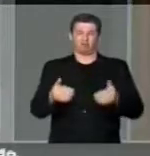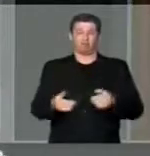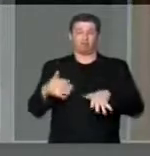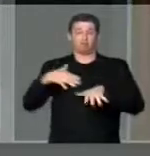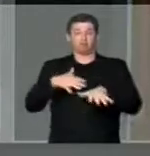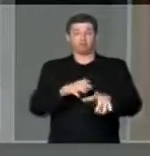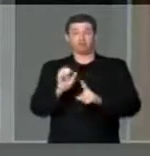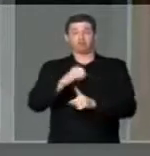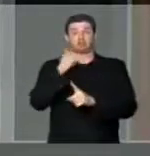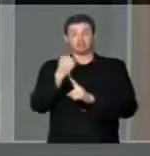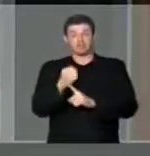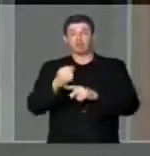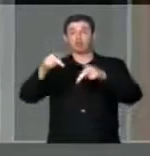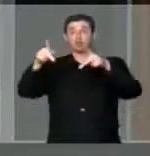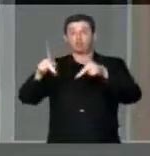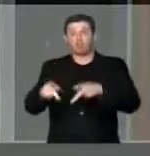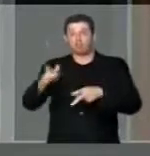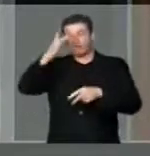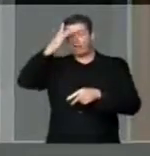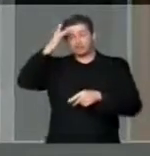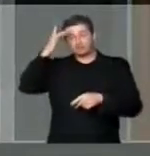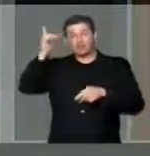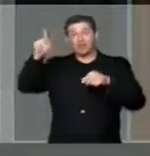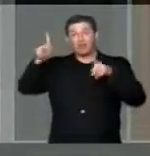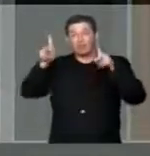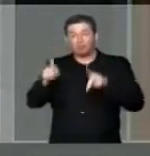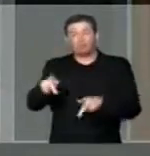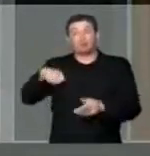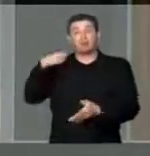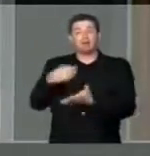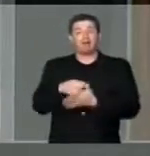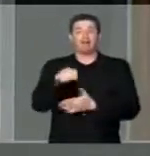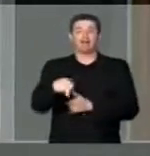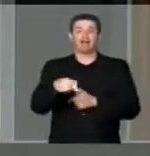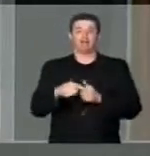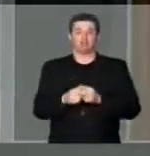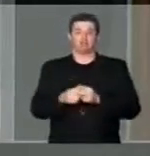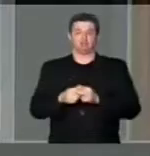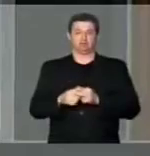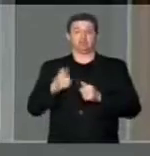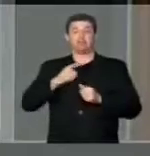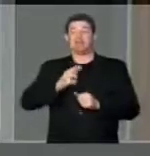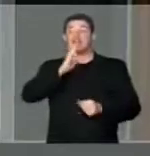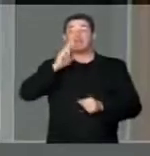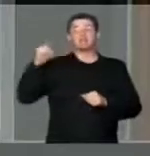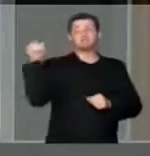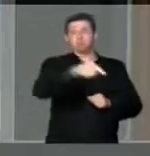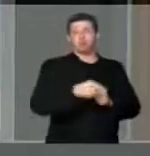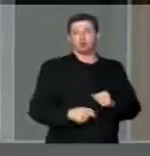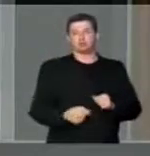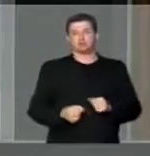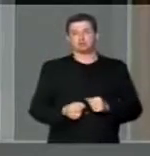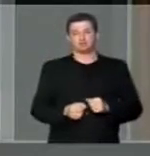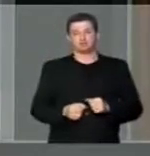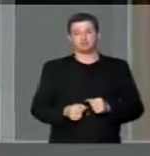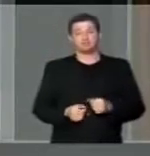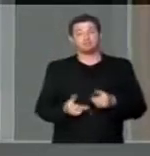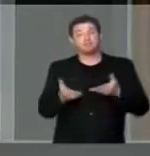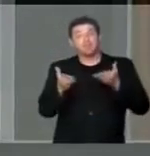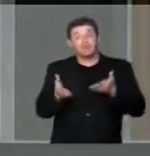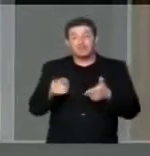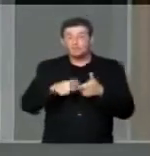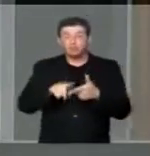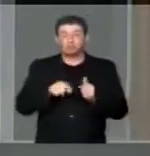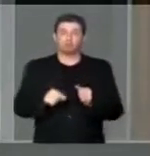movimento social e popular, os que pagam a conta da crise, deem a resposta de baixo para cima, né? E é essa